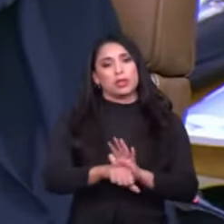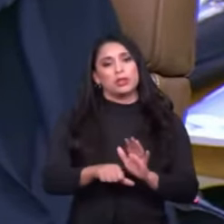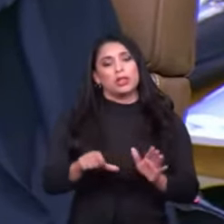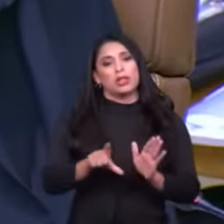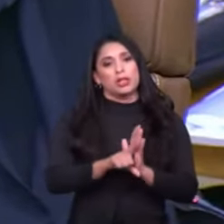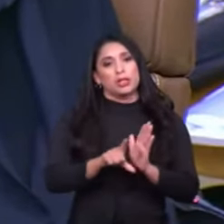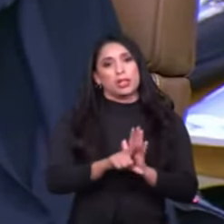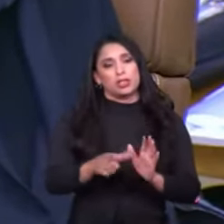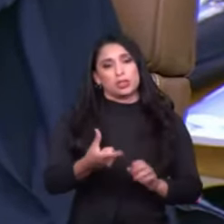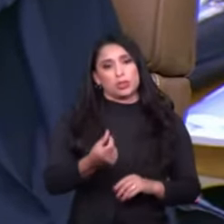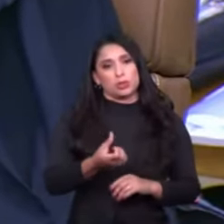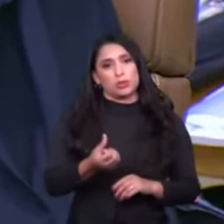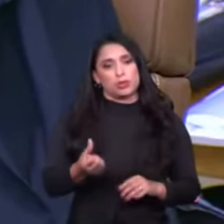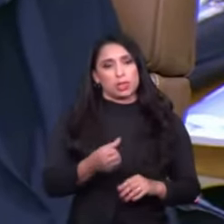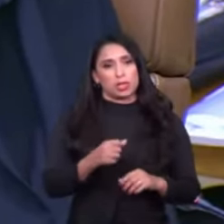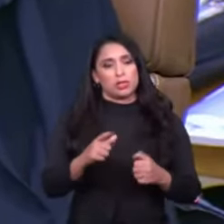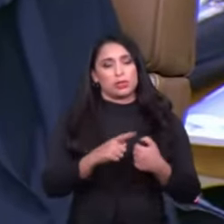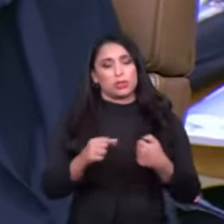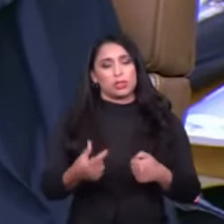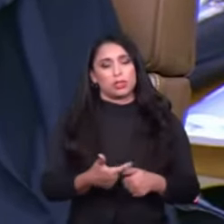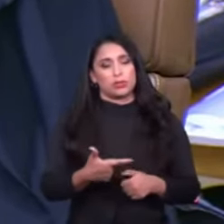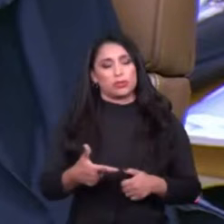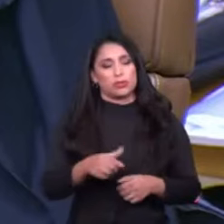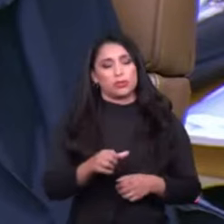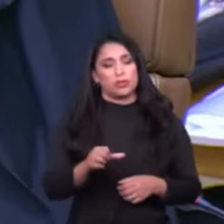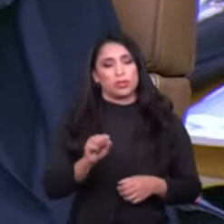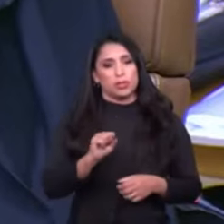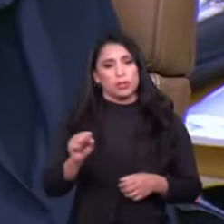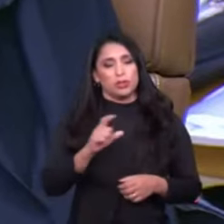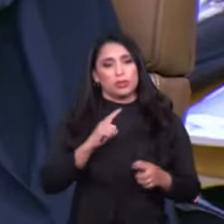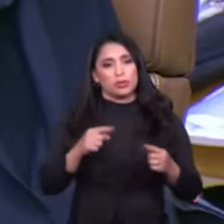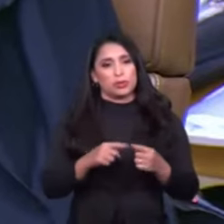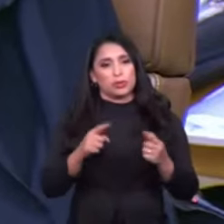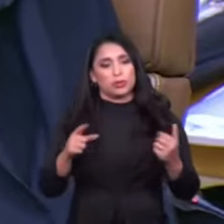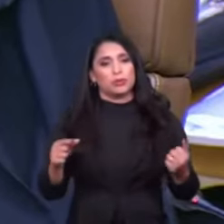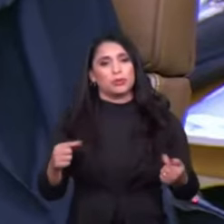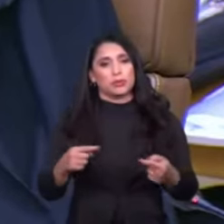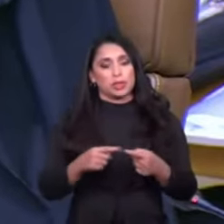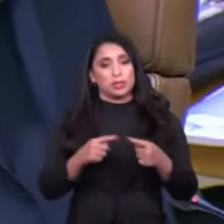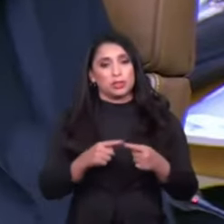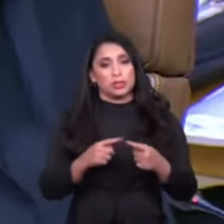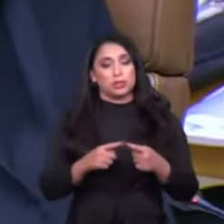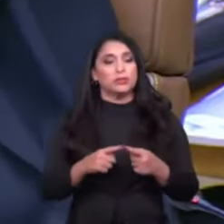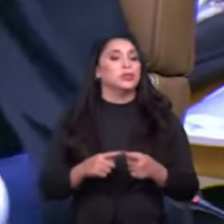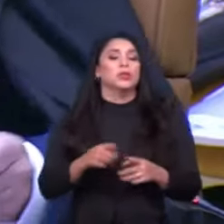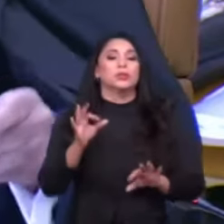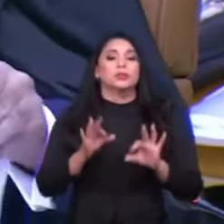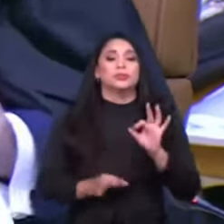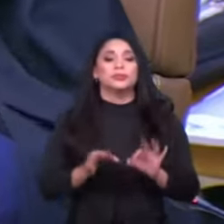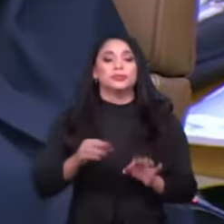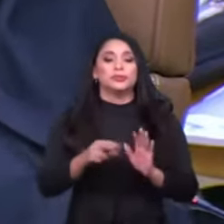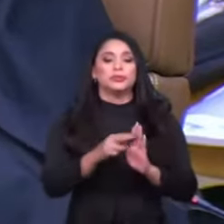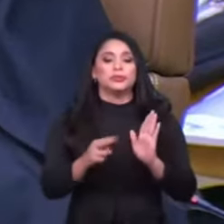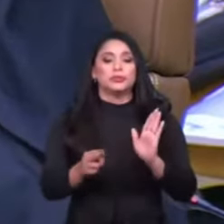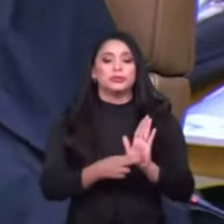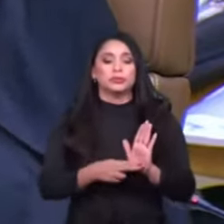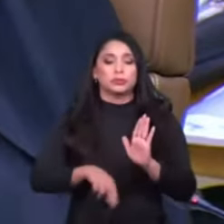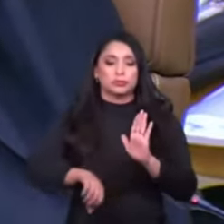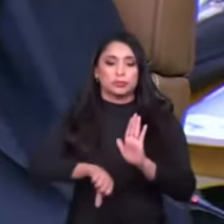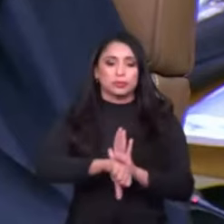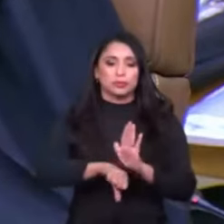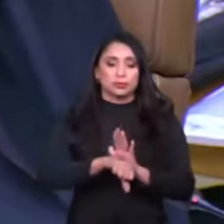de 2006, no seu artigo 28, mostra-se adequada e compatível com a proteção do bem jurídico tutelado pela norma penal incriminadora.